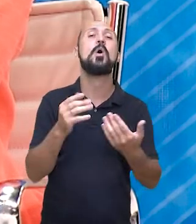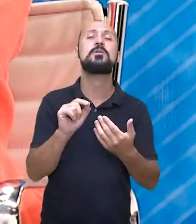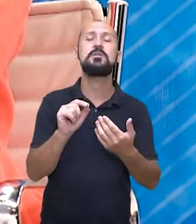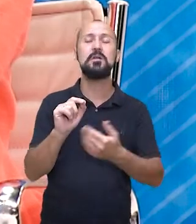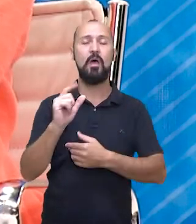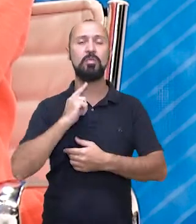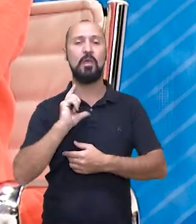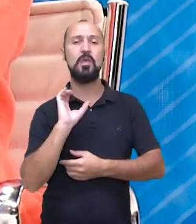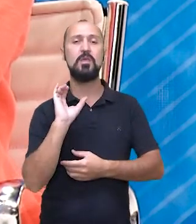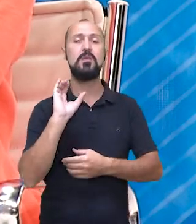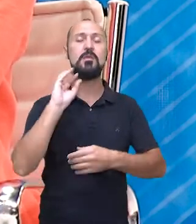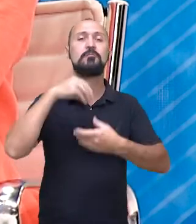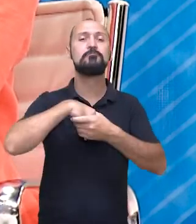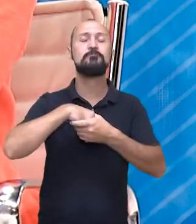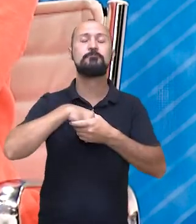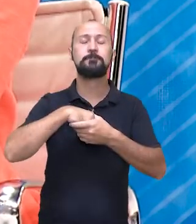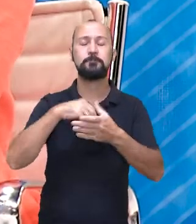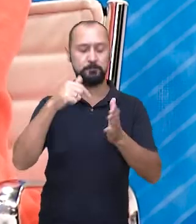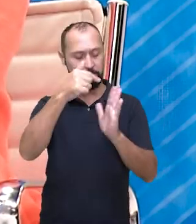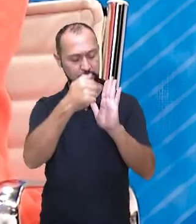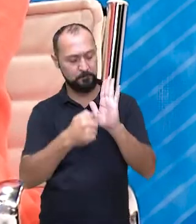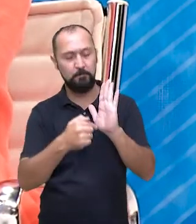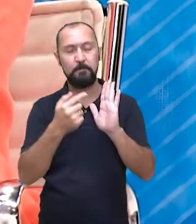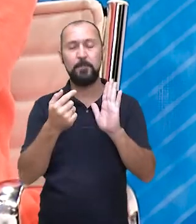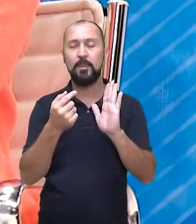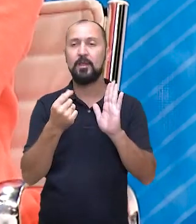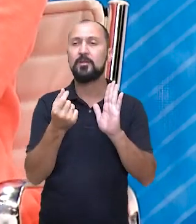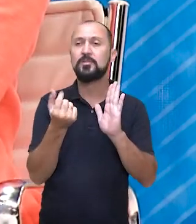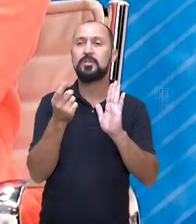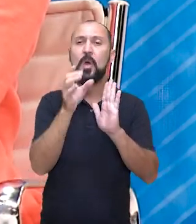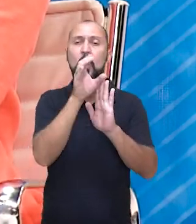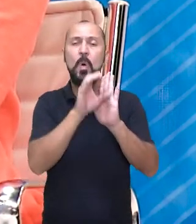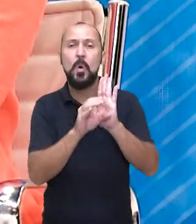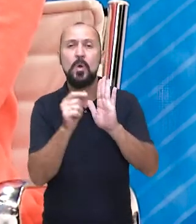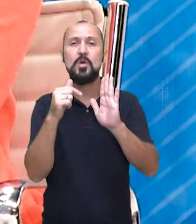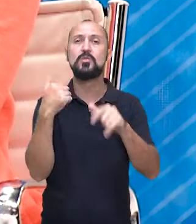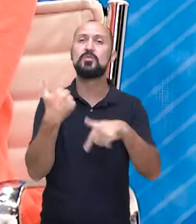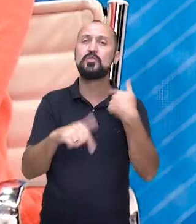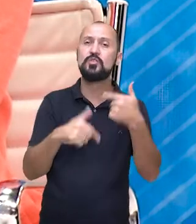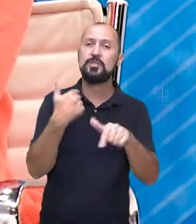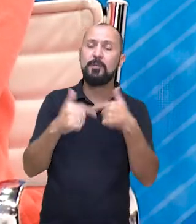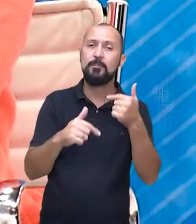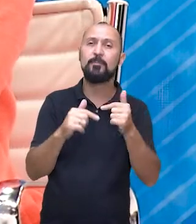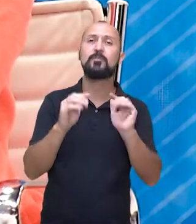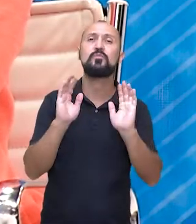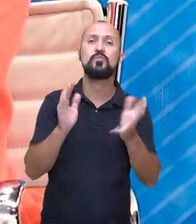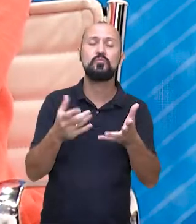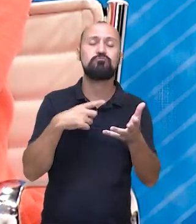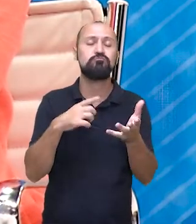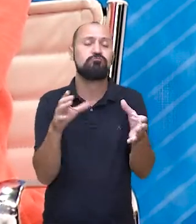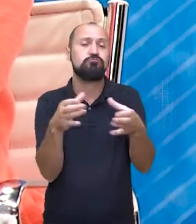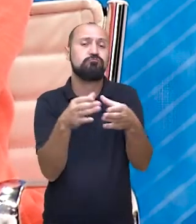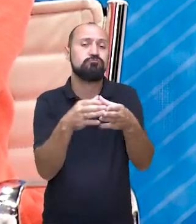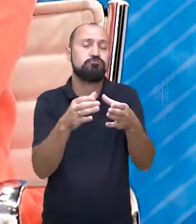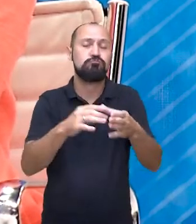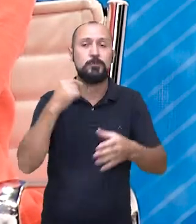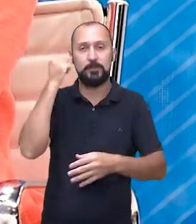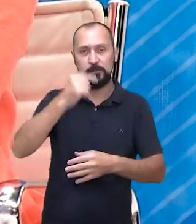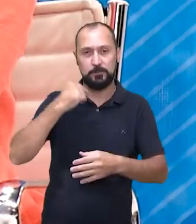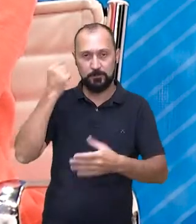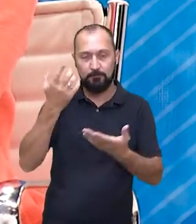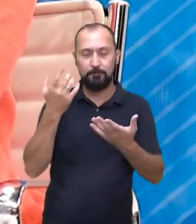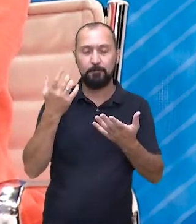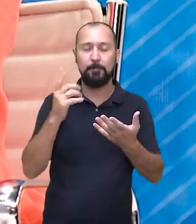é hoje o que que nós temos né de conteúdo de trabalho